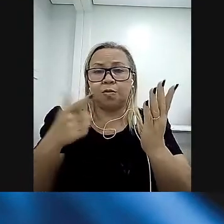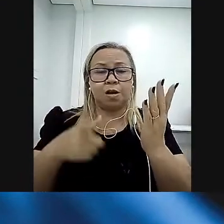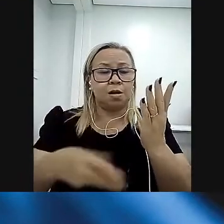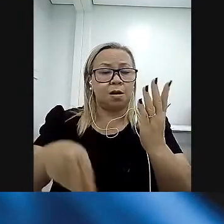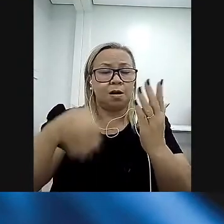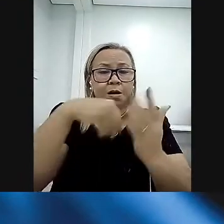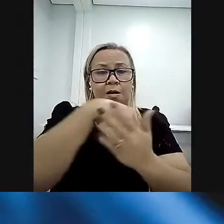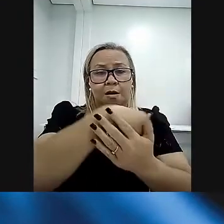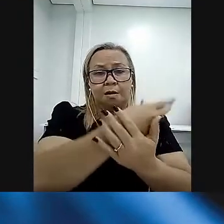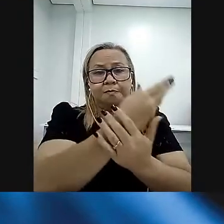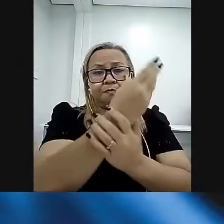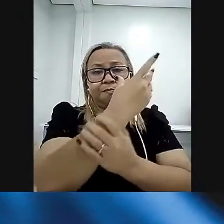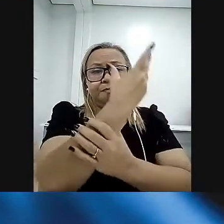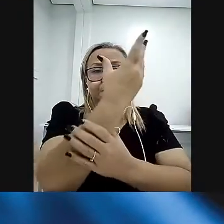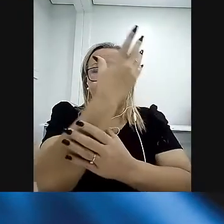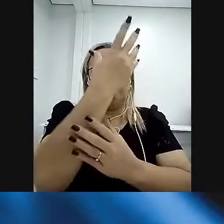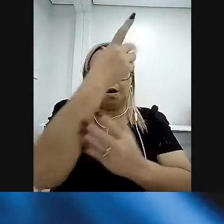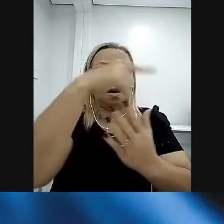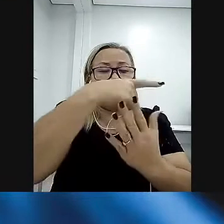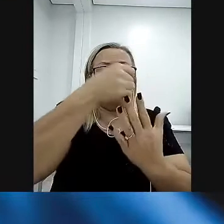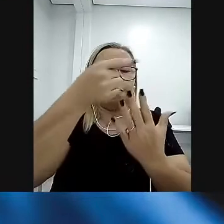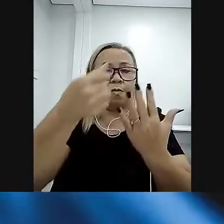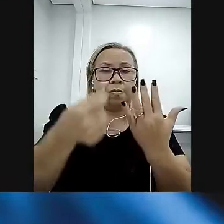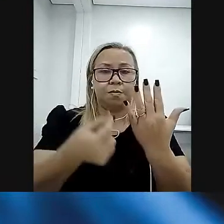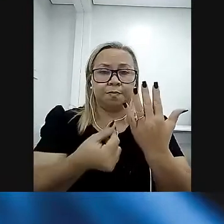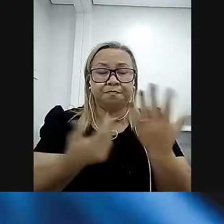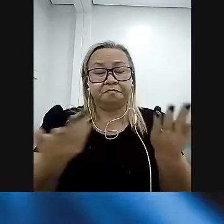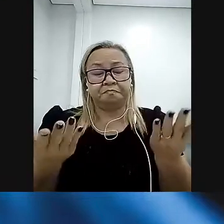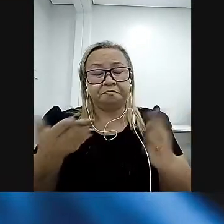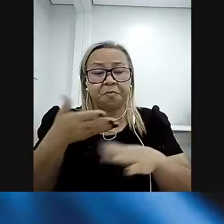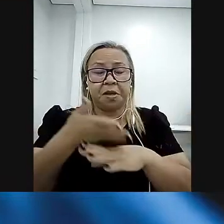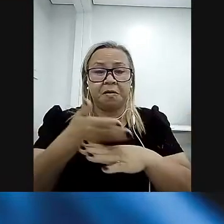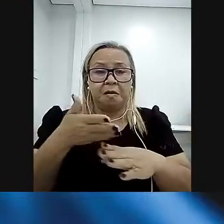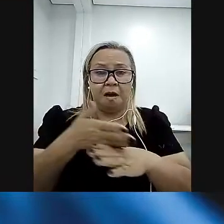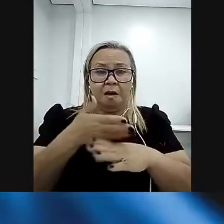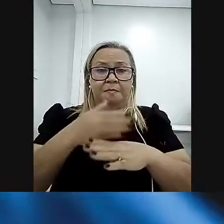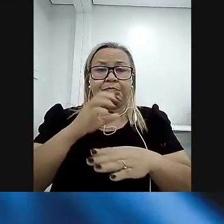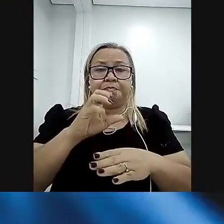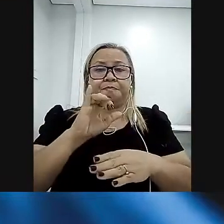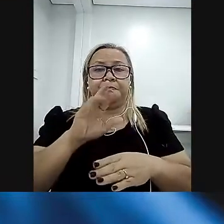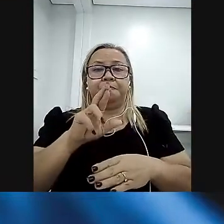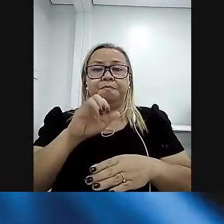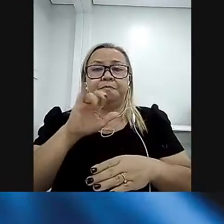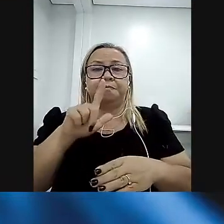E vamos ver a intervenção do Cirilo. Rola aí.